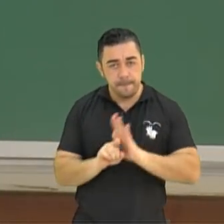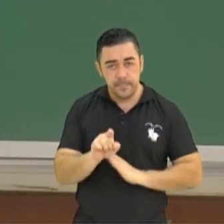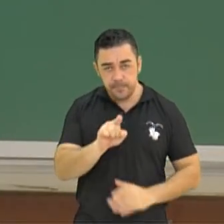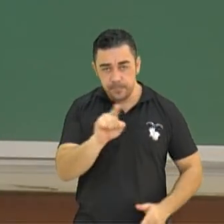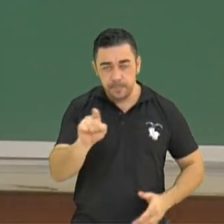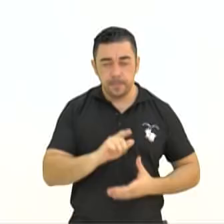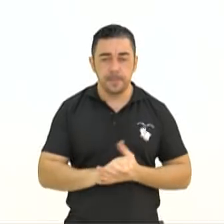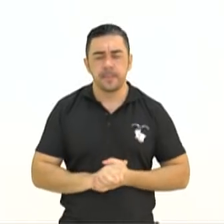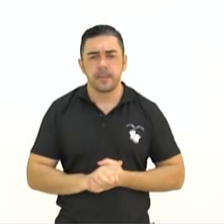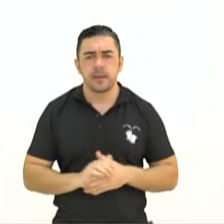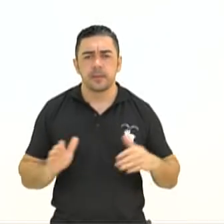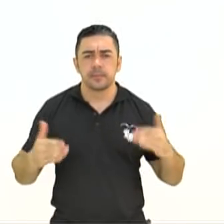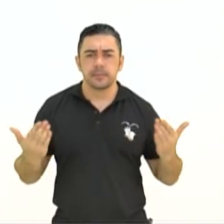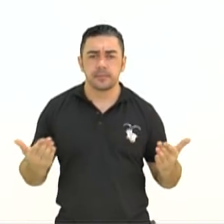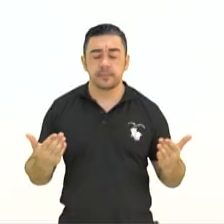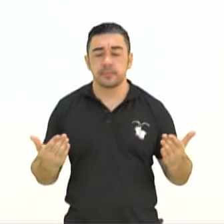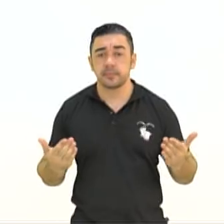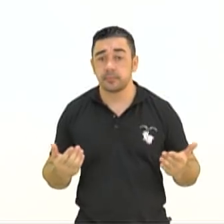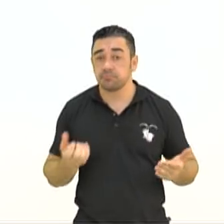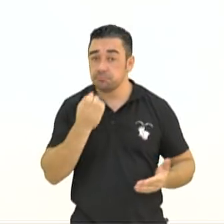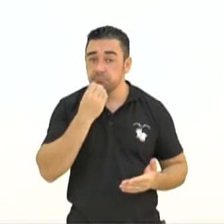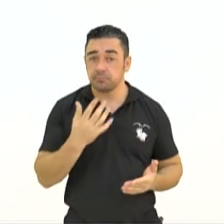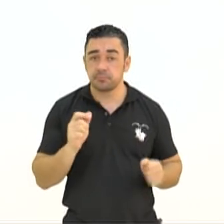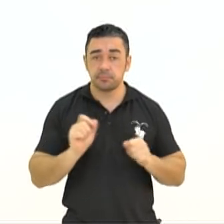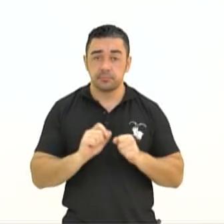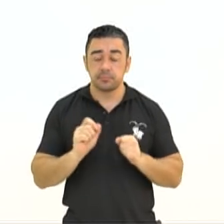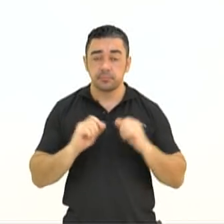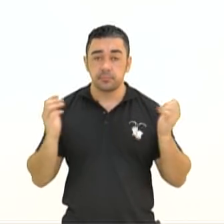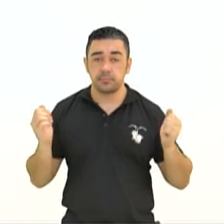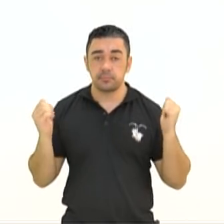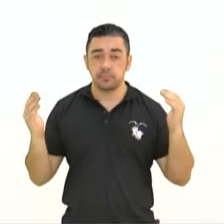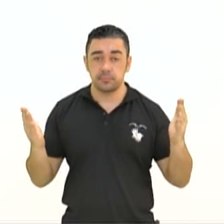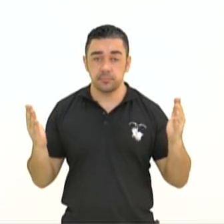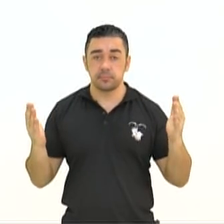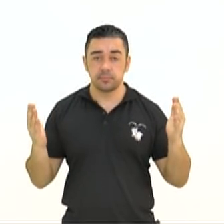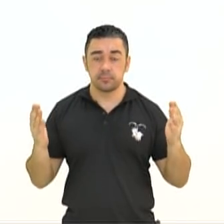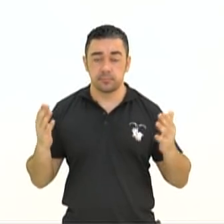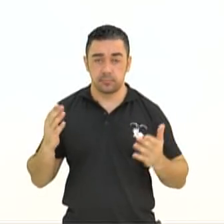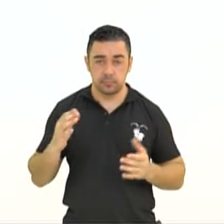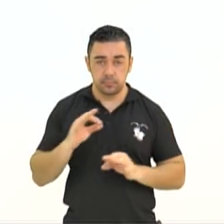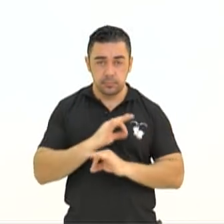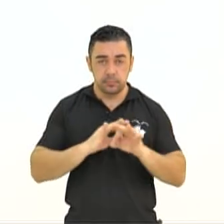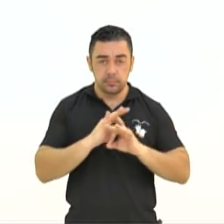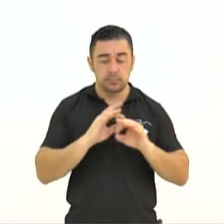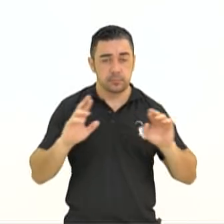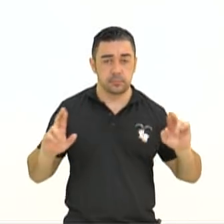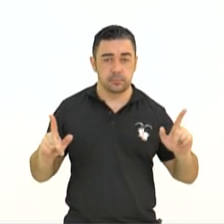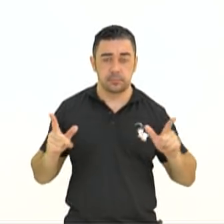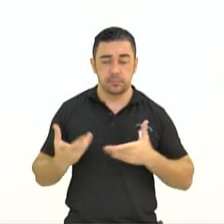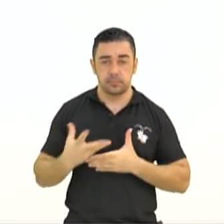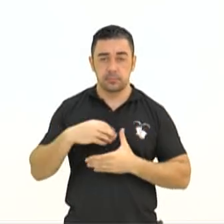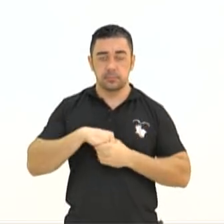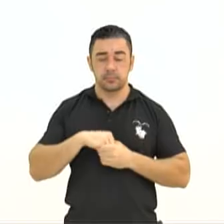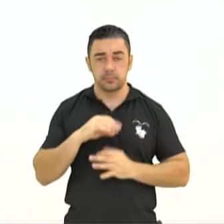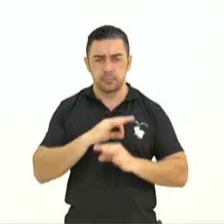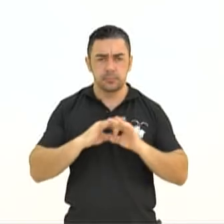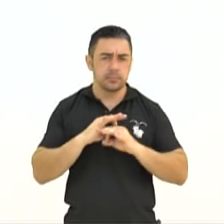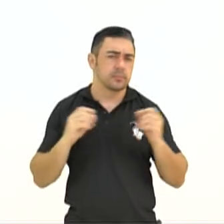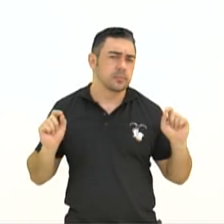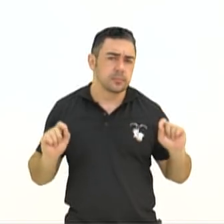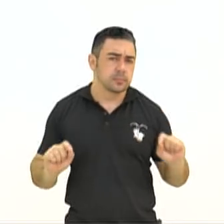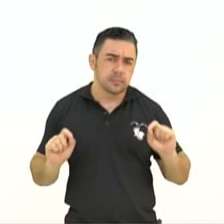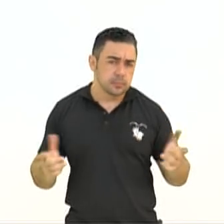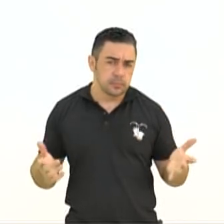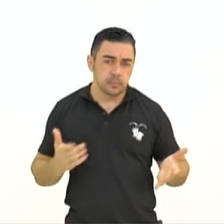você. Quais as vantagens da digestão extracelular em relação à intracelular? Então, o que tem